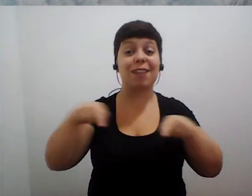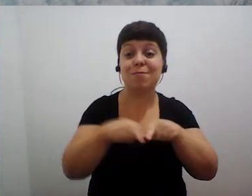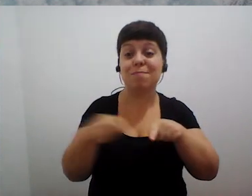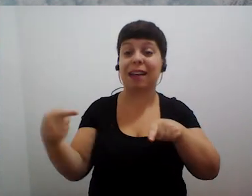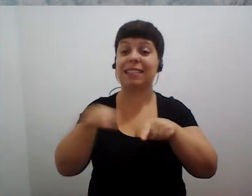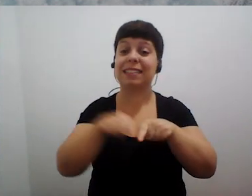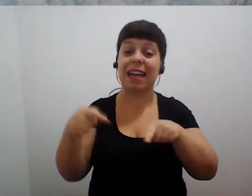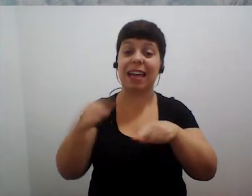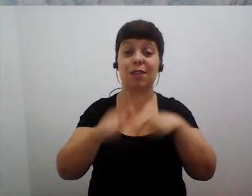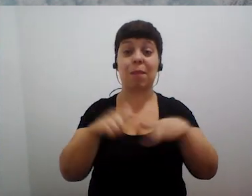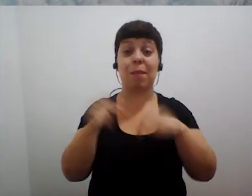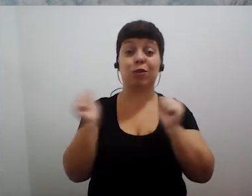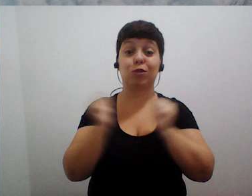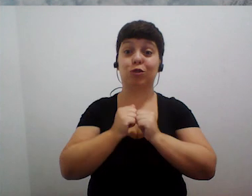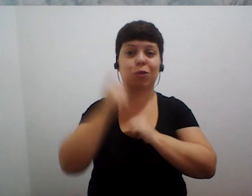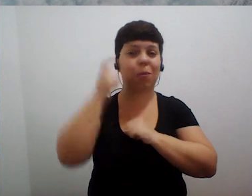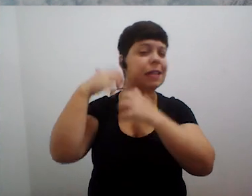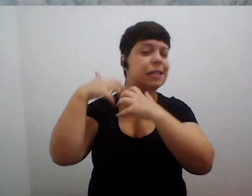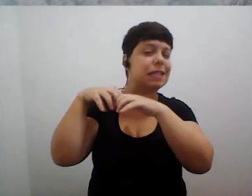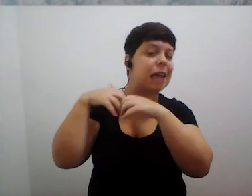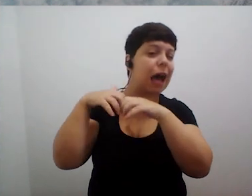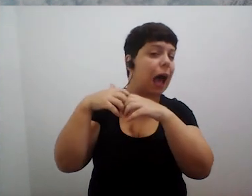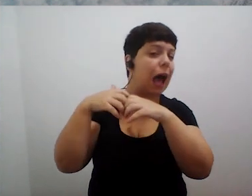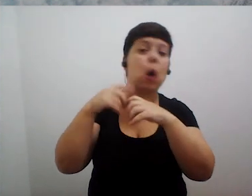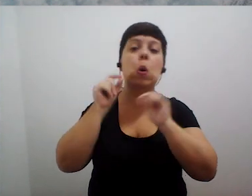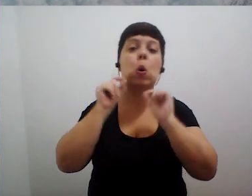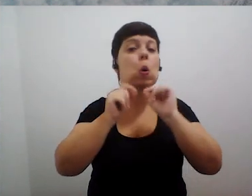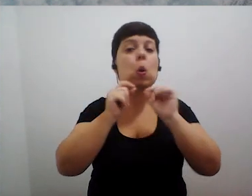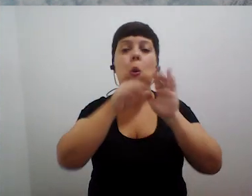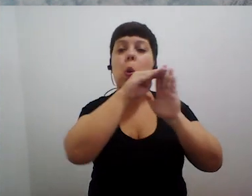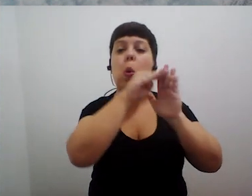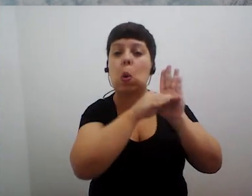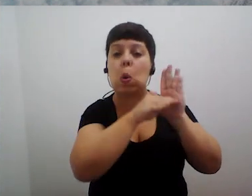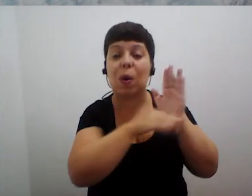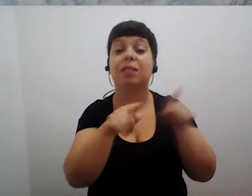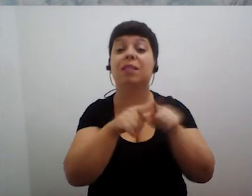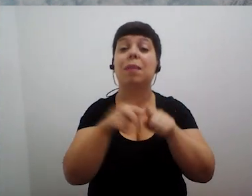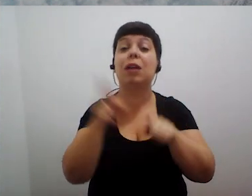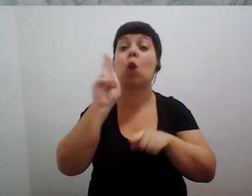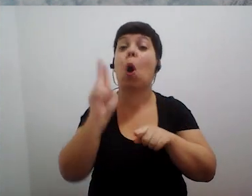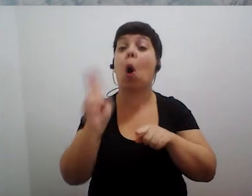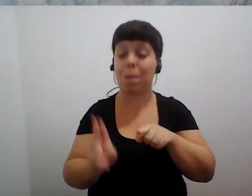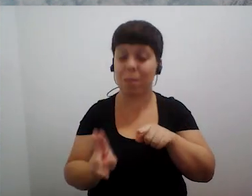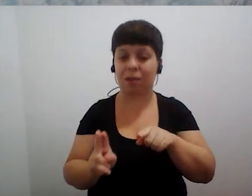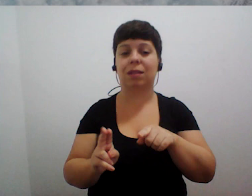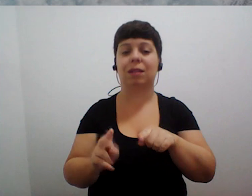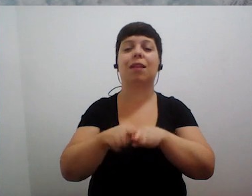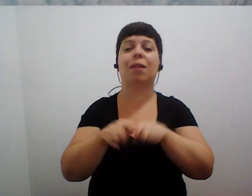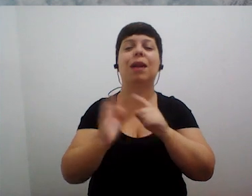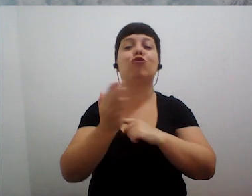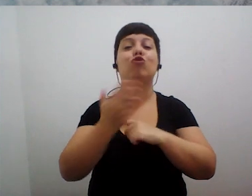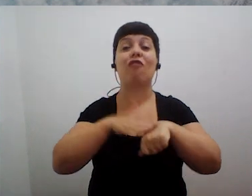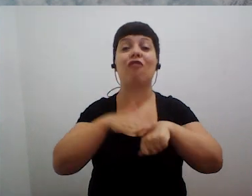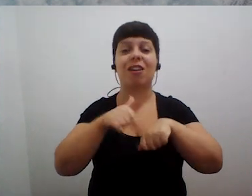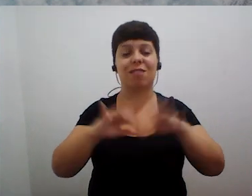diversos parceiros que trabalharam conosco para pensar o conteúdo, sugerir nomes de convidados para cada episódio e viabilizar o evento.